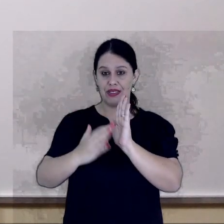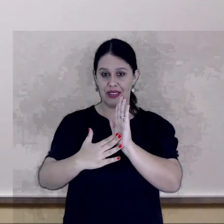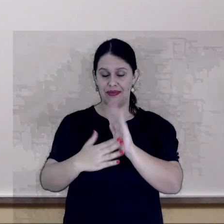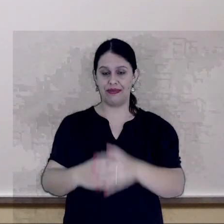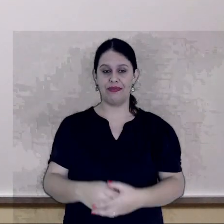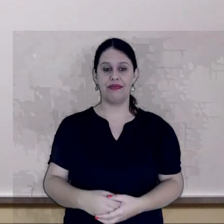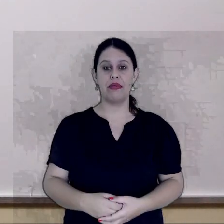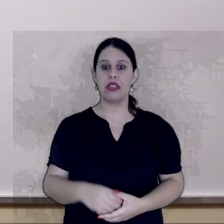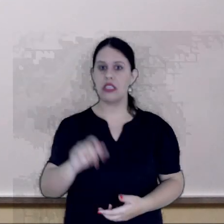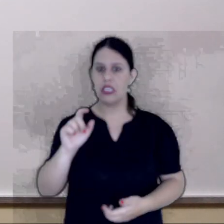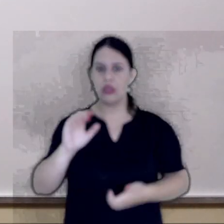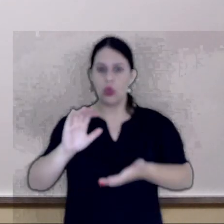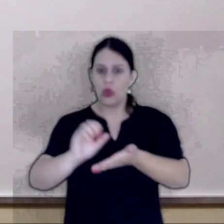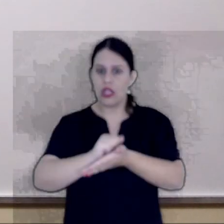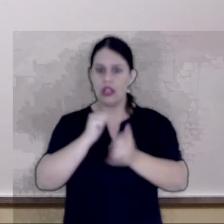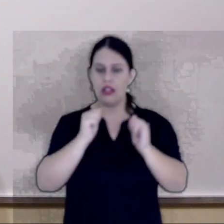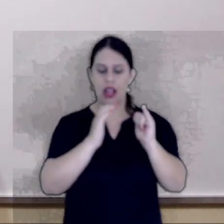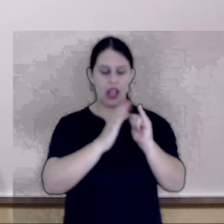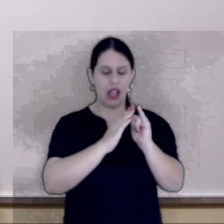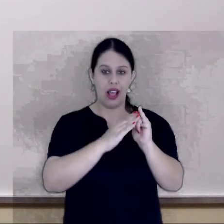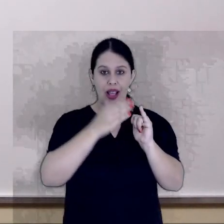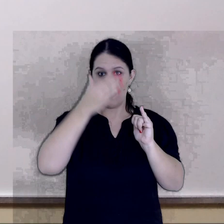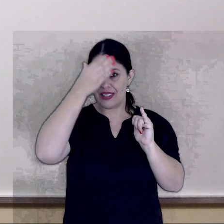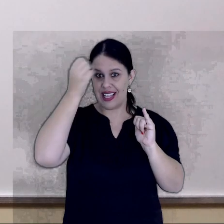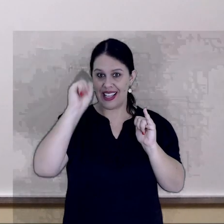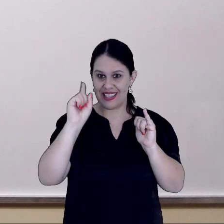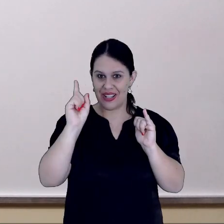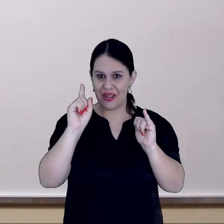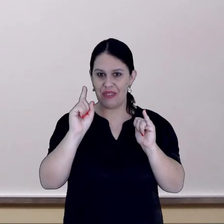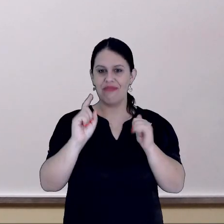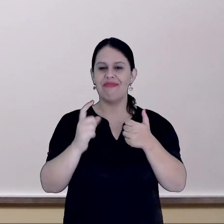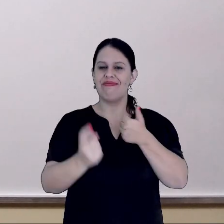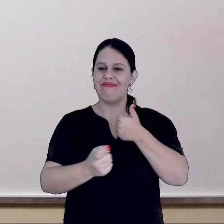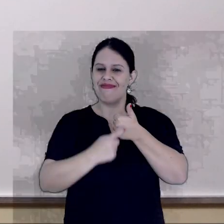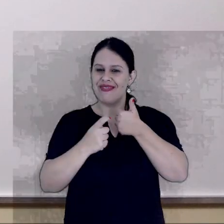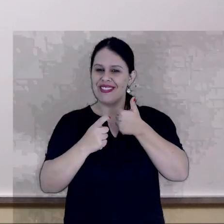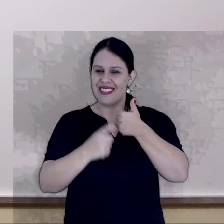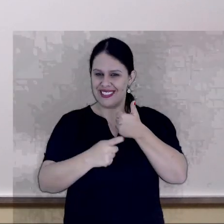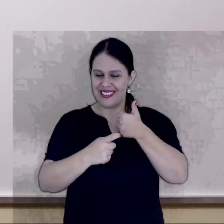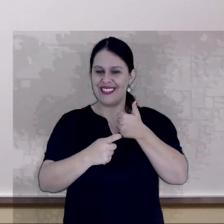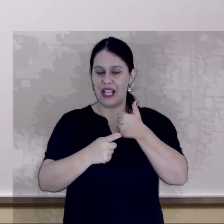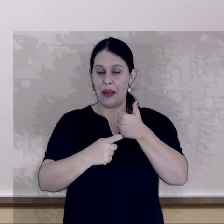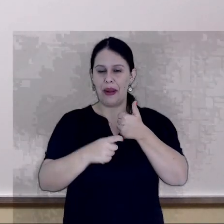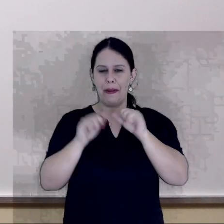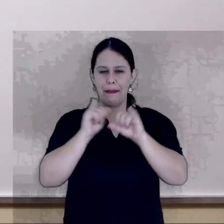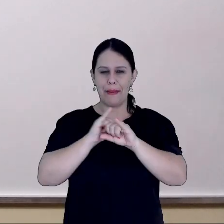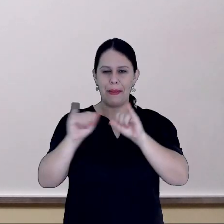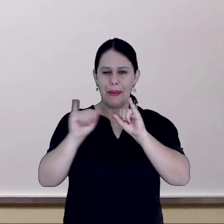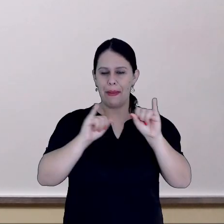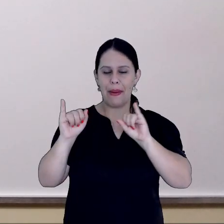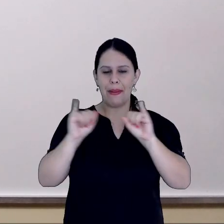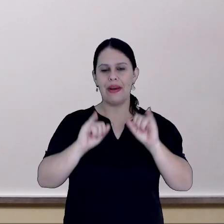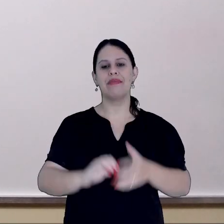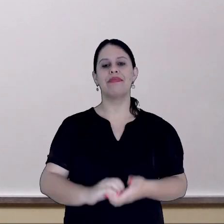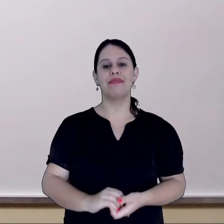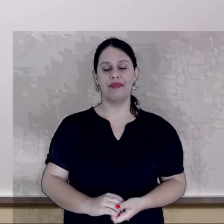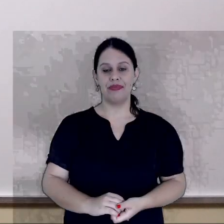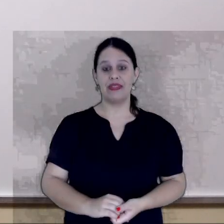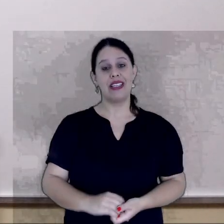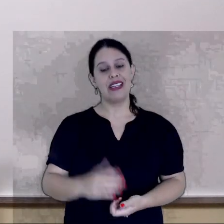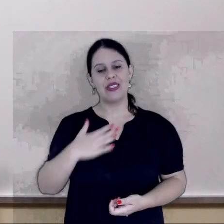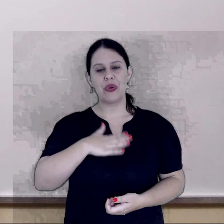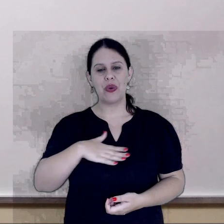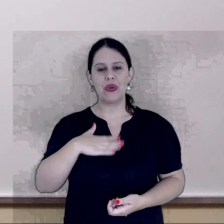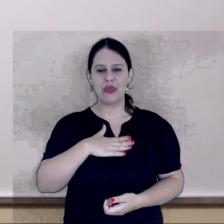exercício. É isso aí, pessoal. Se você não se inscreveu no canal ainda, lembra de se inscrever. Legal? Se inscreve, ativa o sininho para receber as próximas